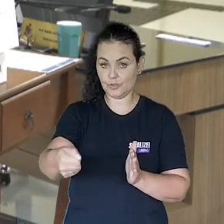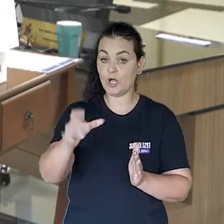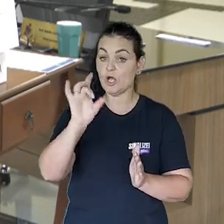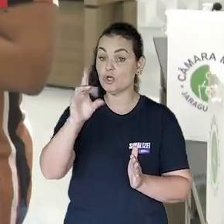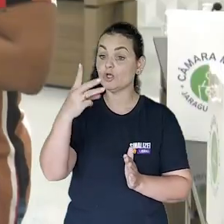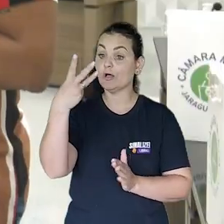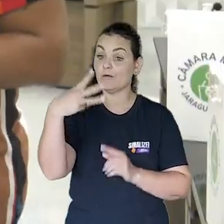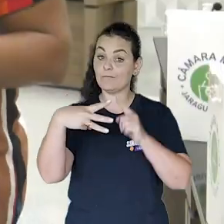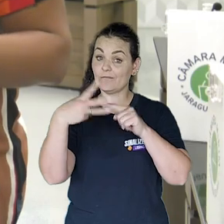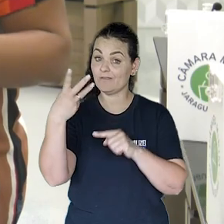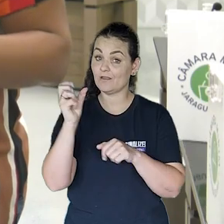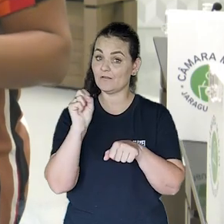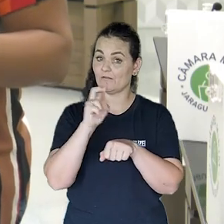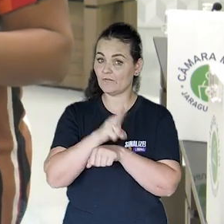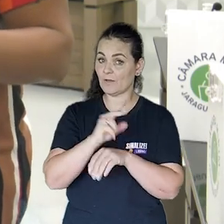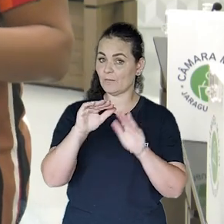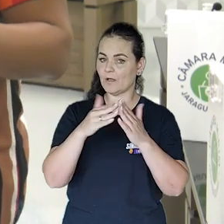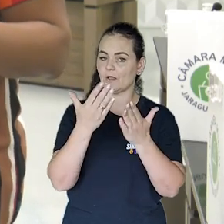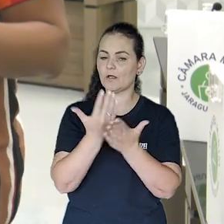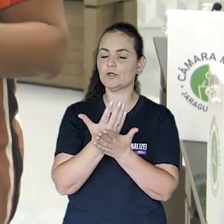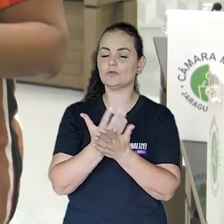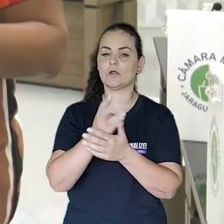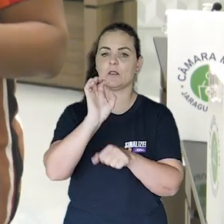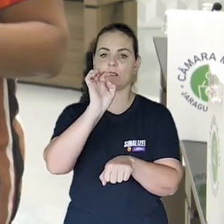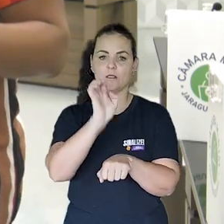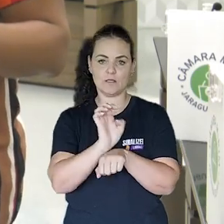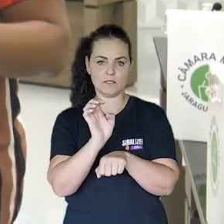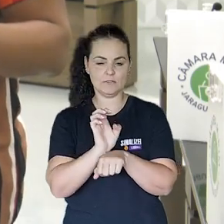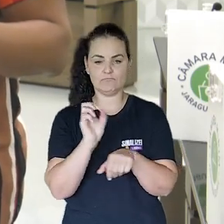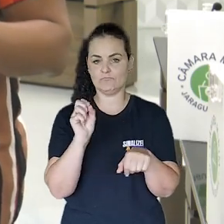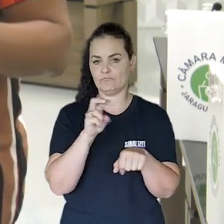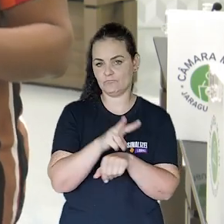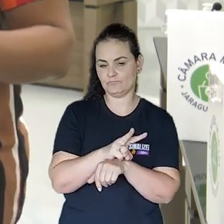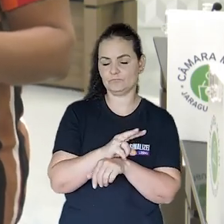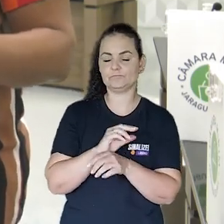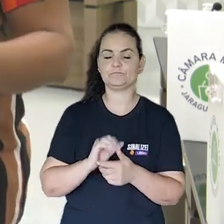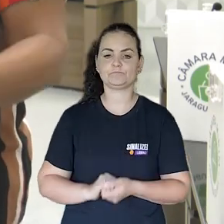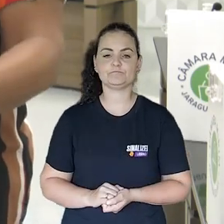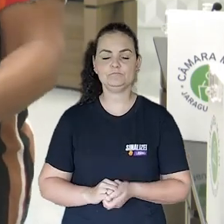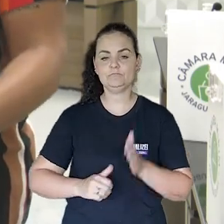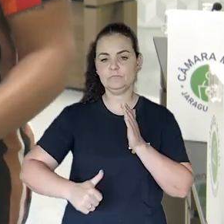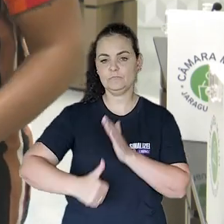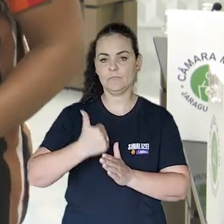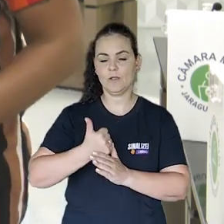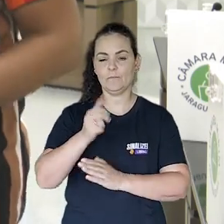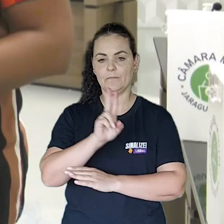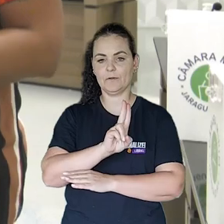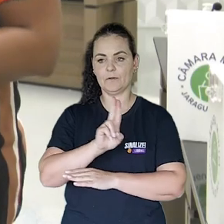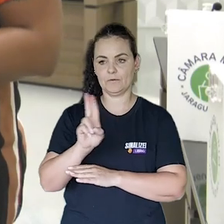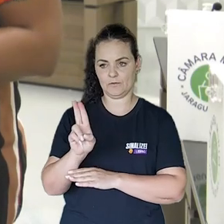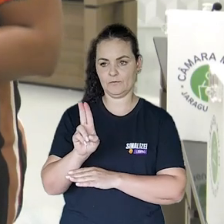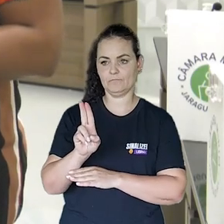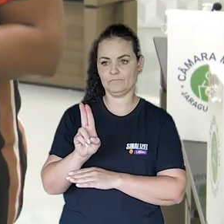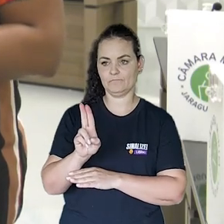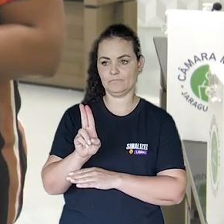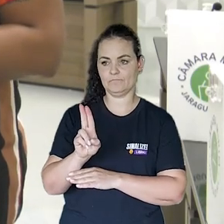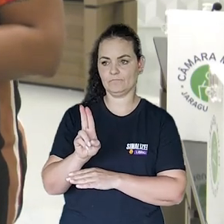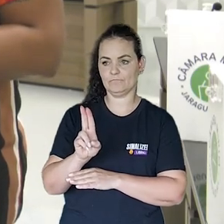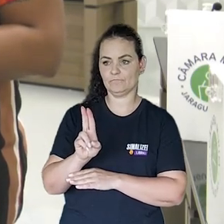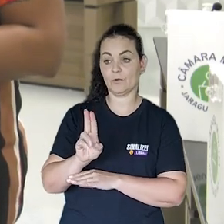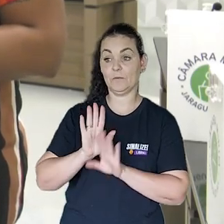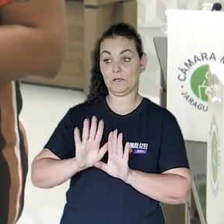nome. Então, a primeira escola... Opa, João, tem 2 bilhetinhos juntos, vamos colocar de volta só para não...